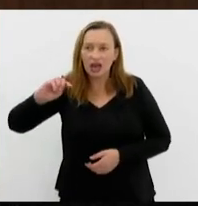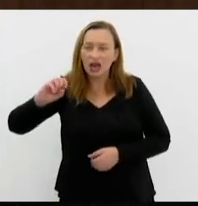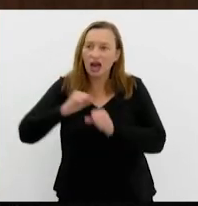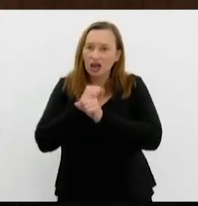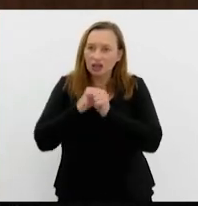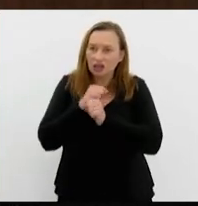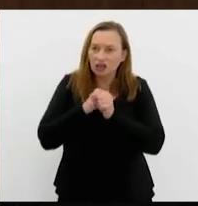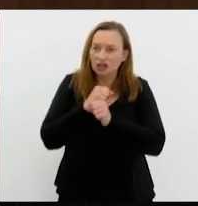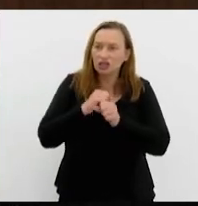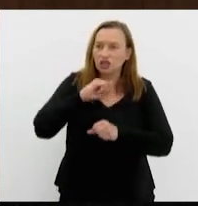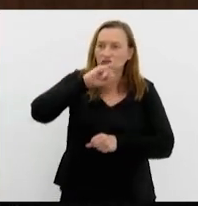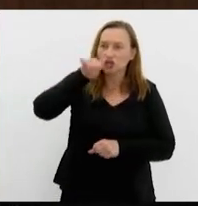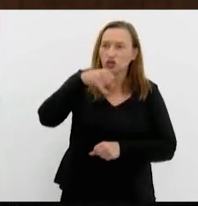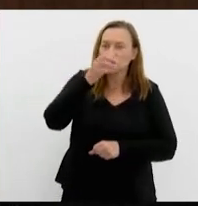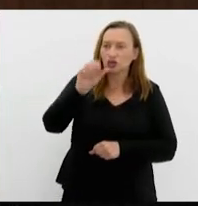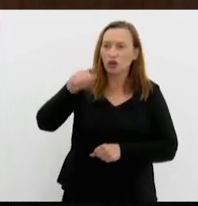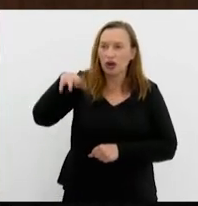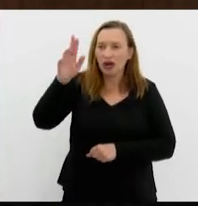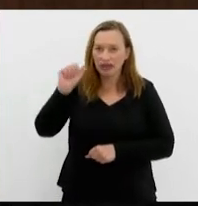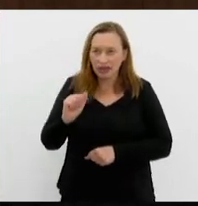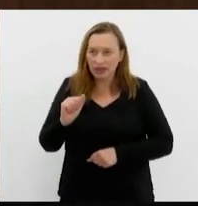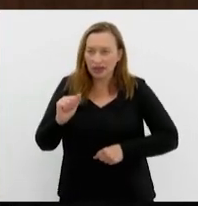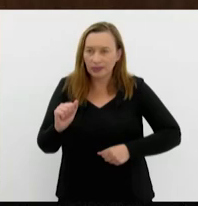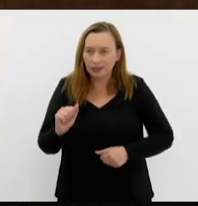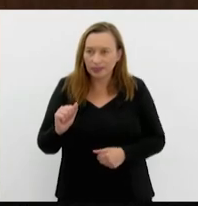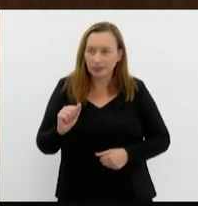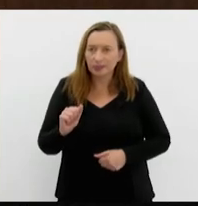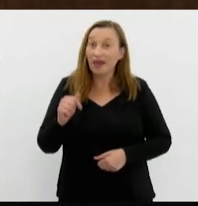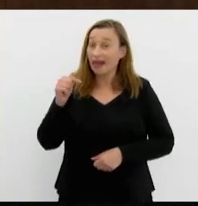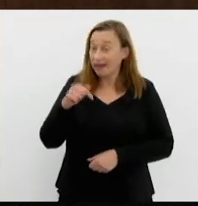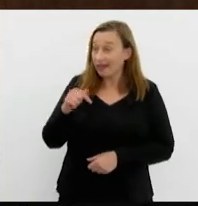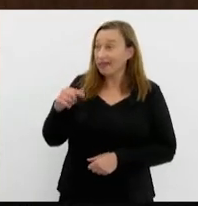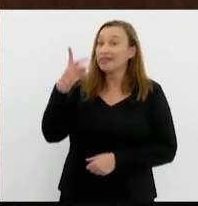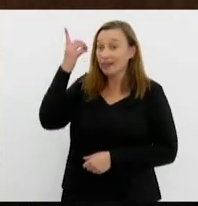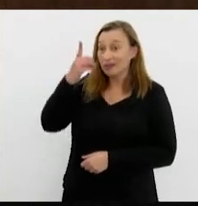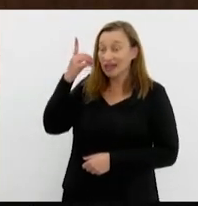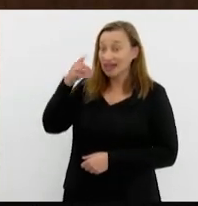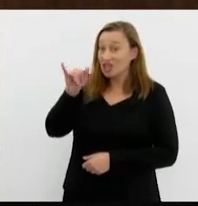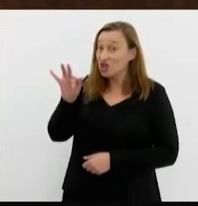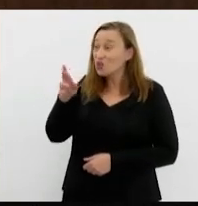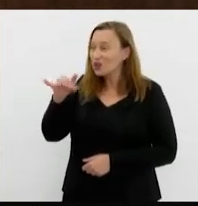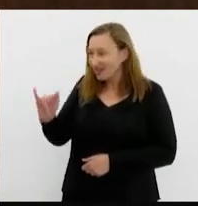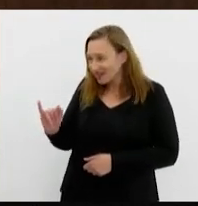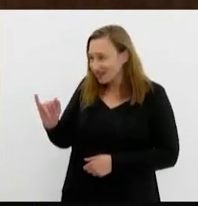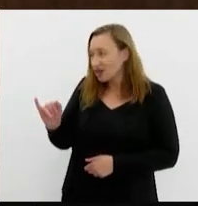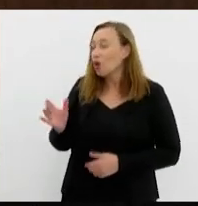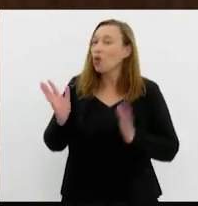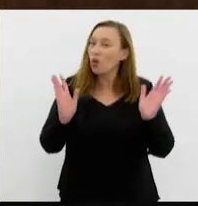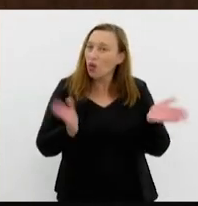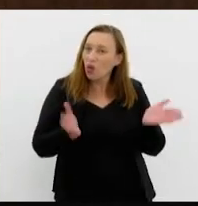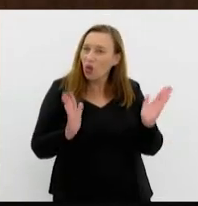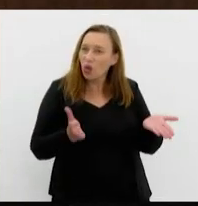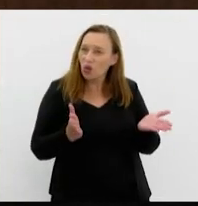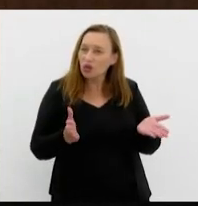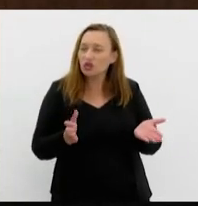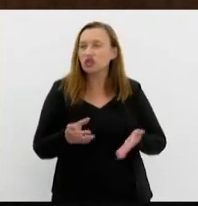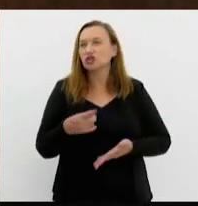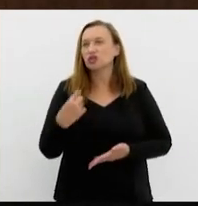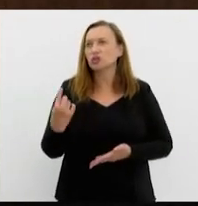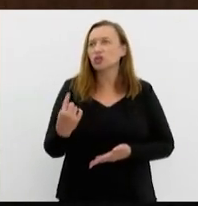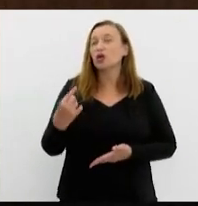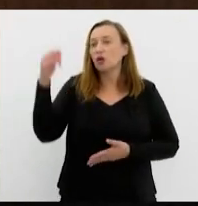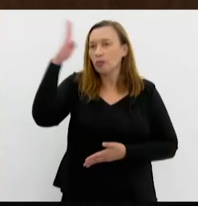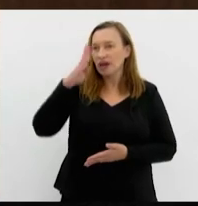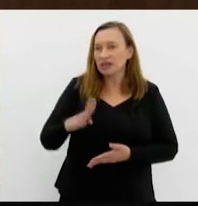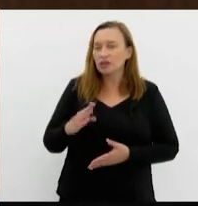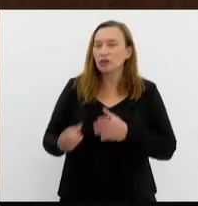da Joana Dobbenheimer. E aqui, deputado Iuri, a gente, hoje, nós somos, o Brasil é um dos maiores